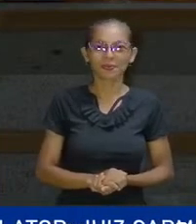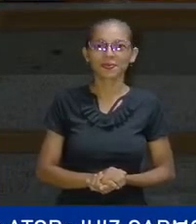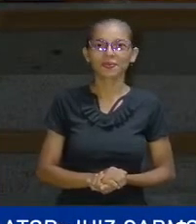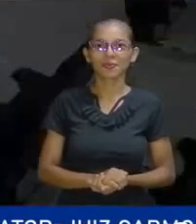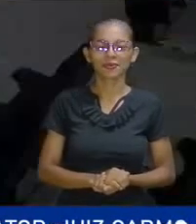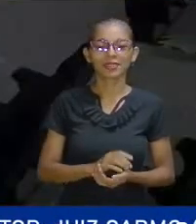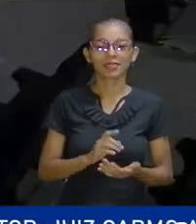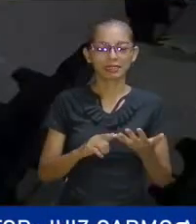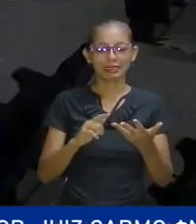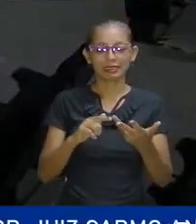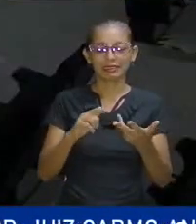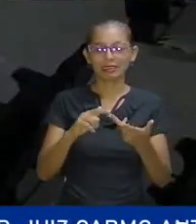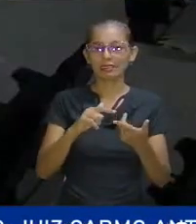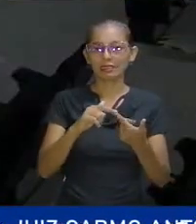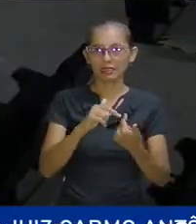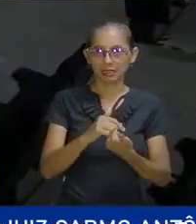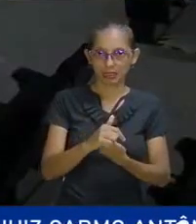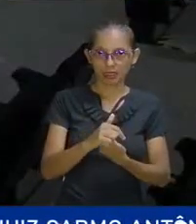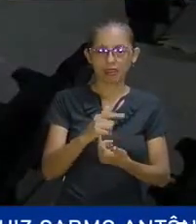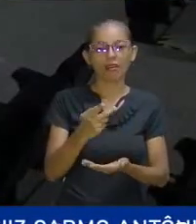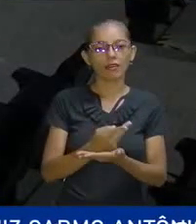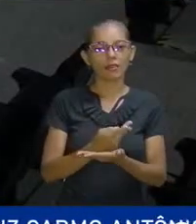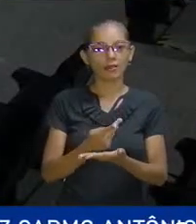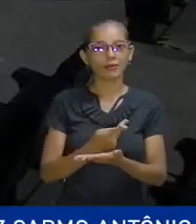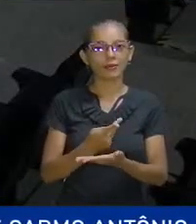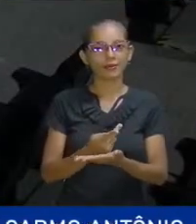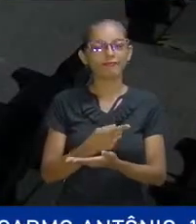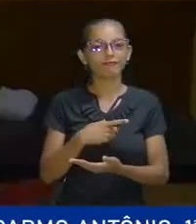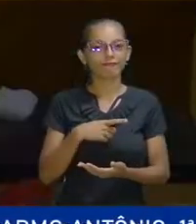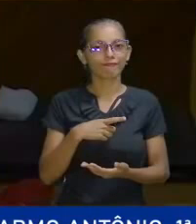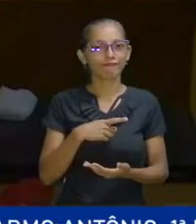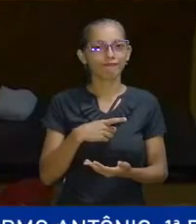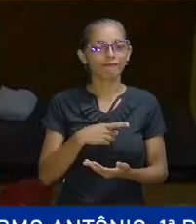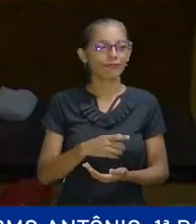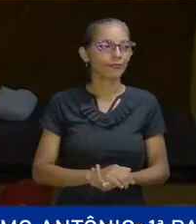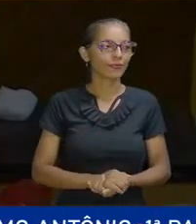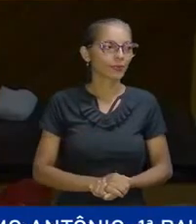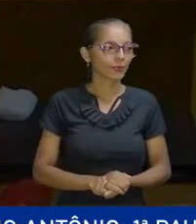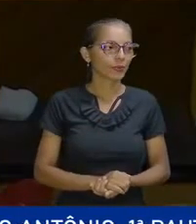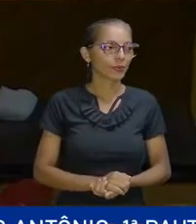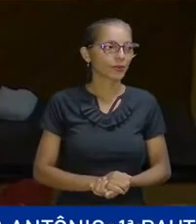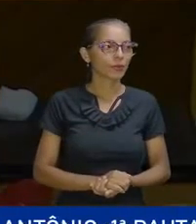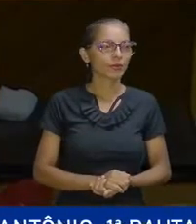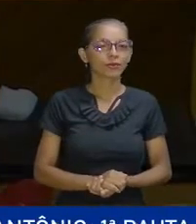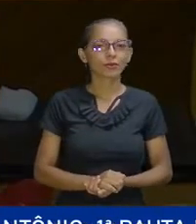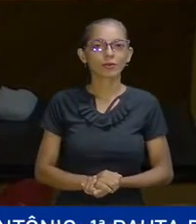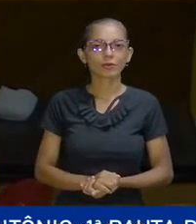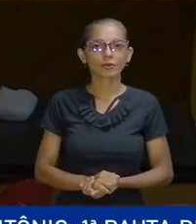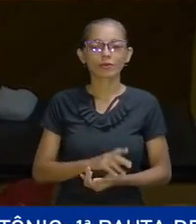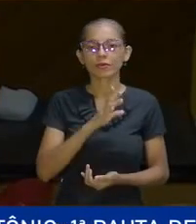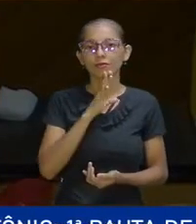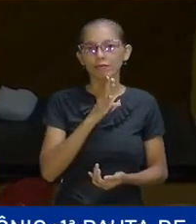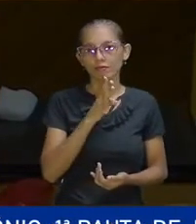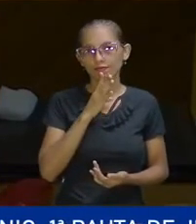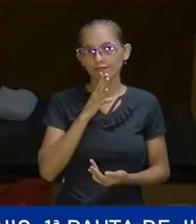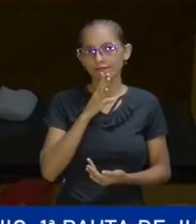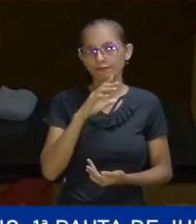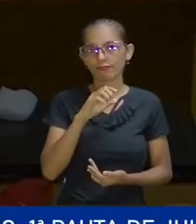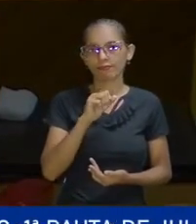incompetência em razão da matéria e litispendência. Conheceu da AIGE, foco no